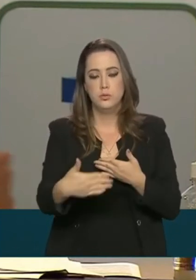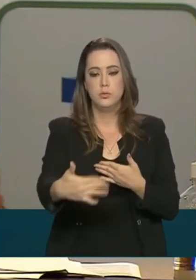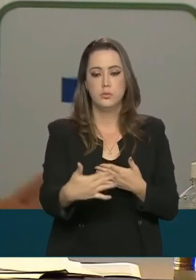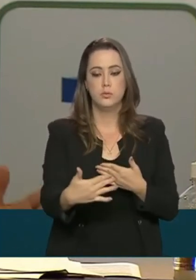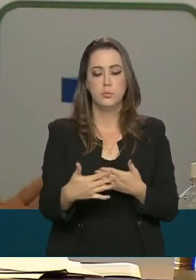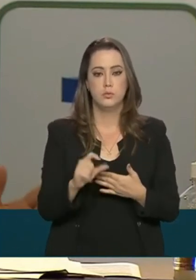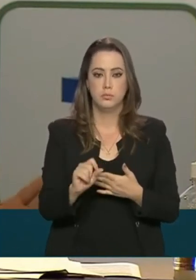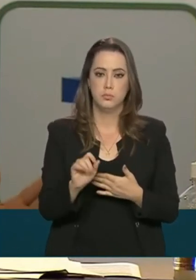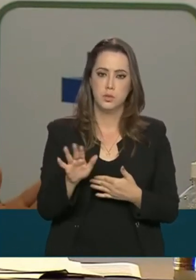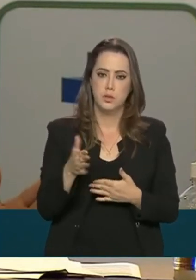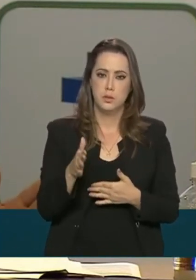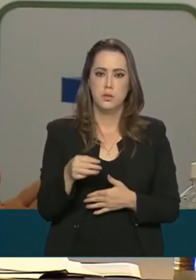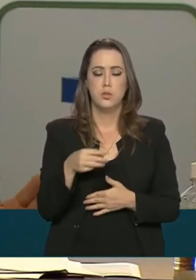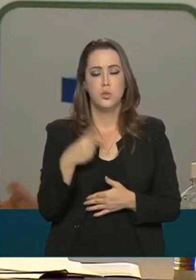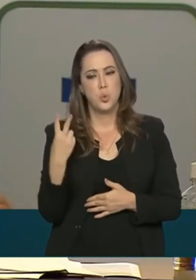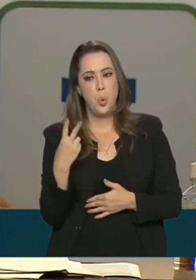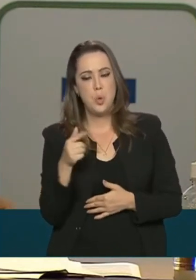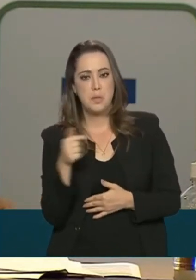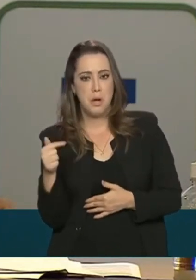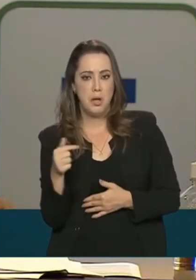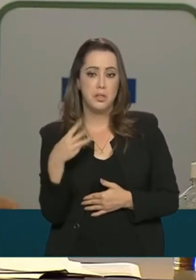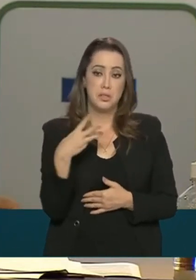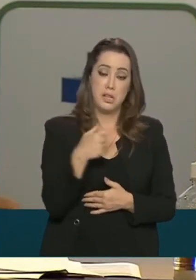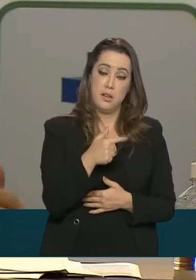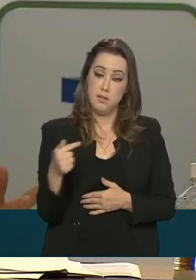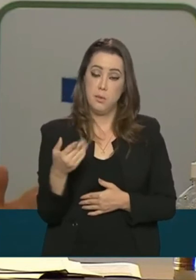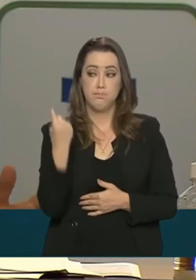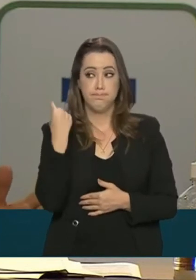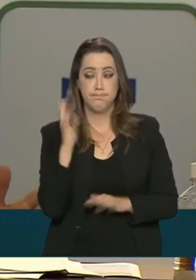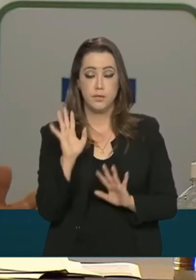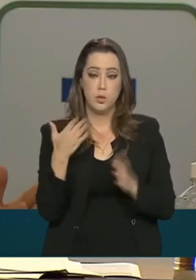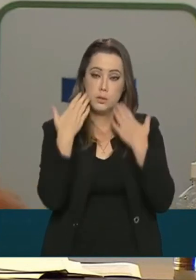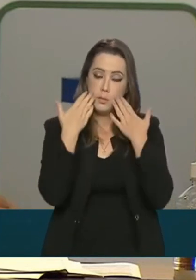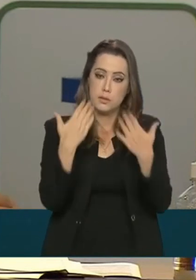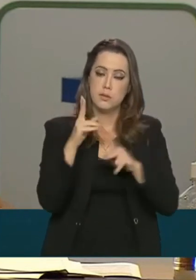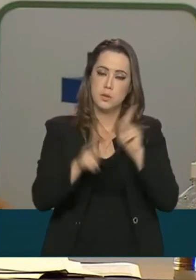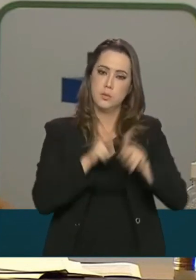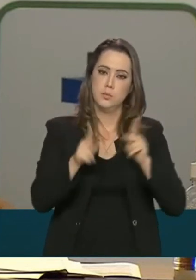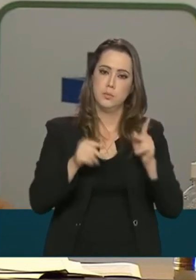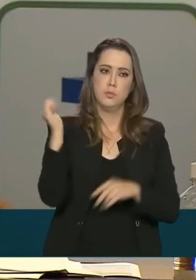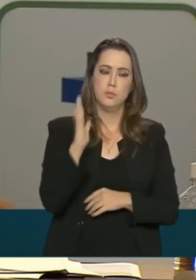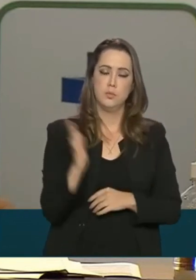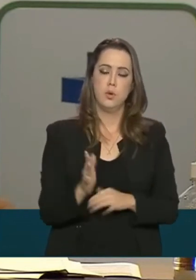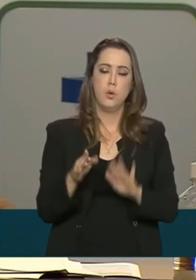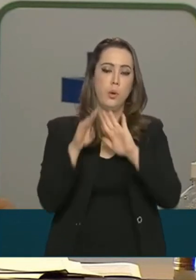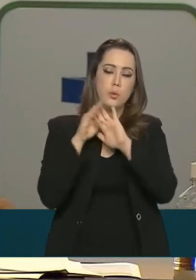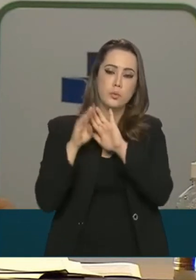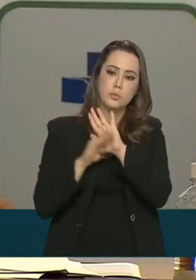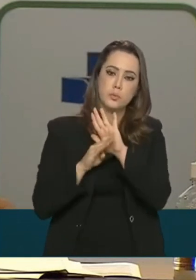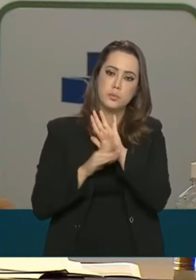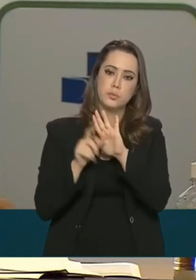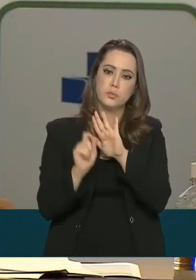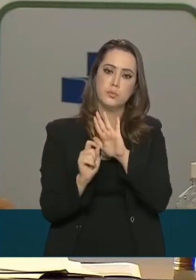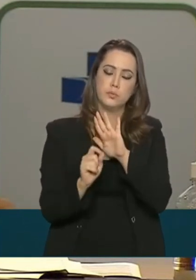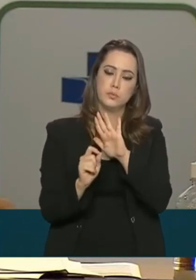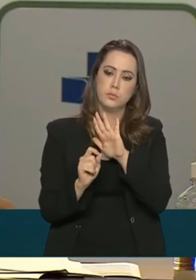há cerca de 2 ou 3 semanas atrás, nós apresentamos à população brasileira, o programa